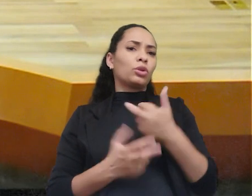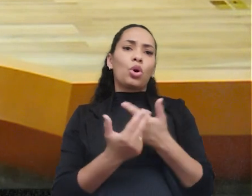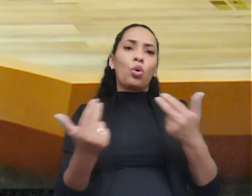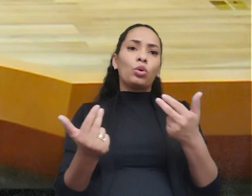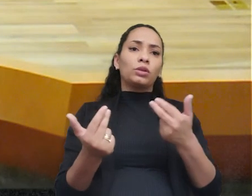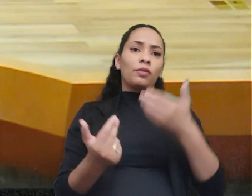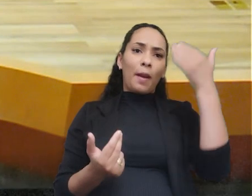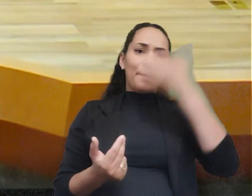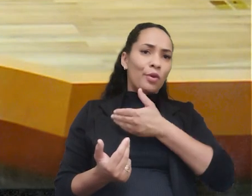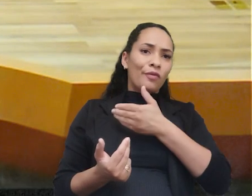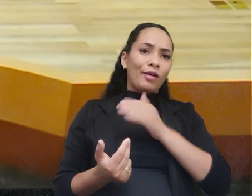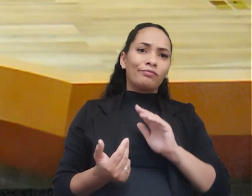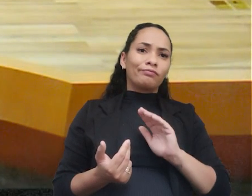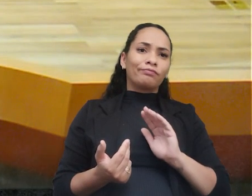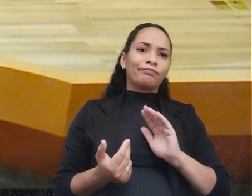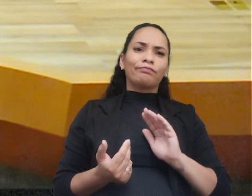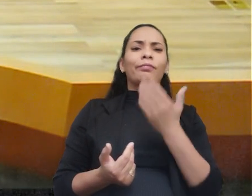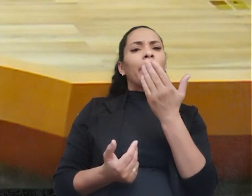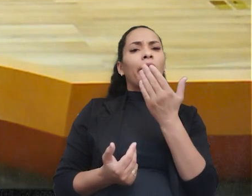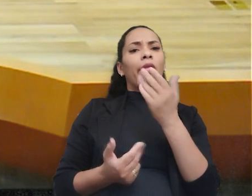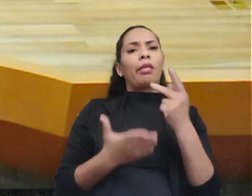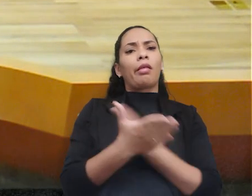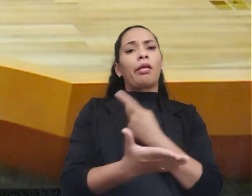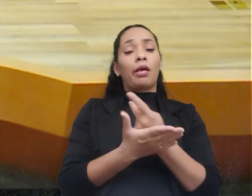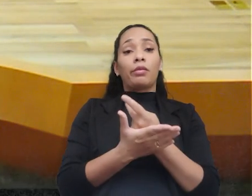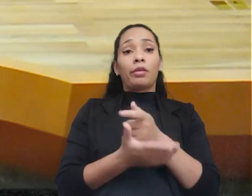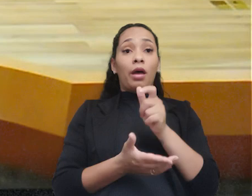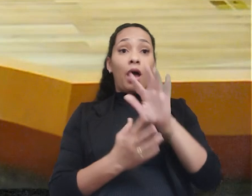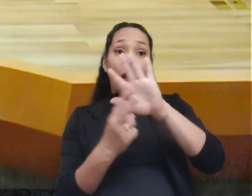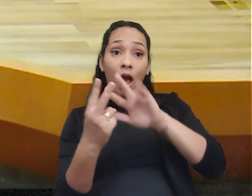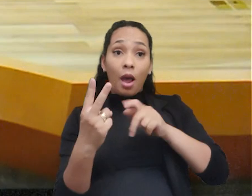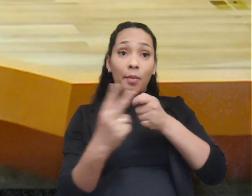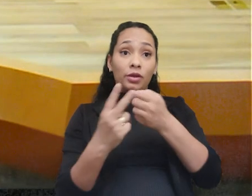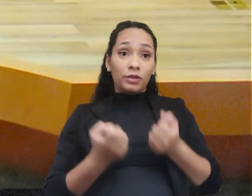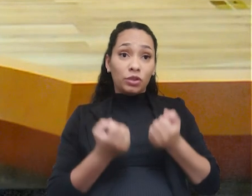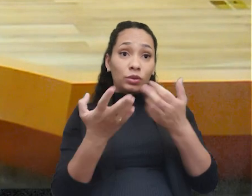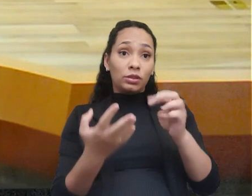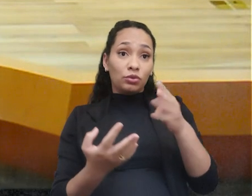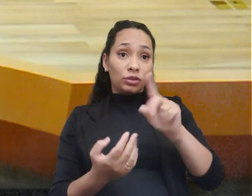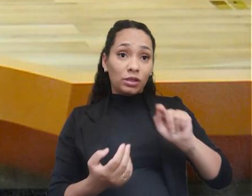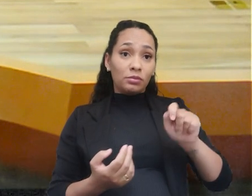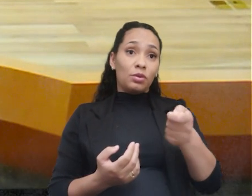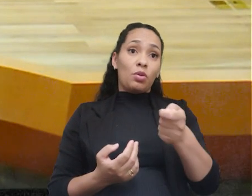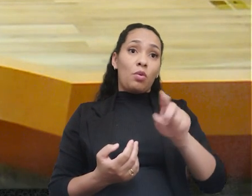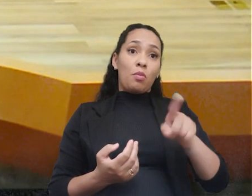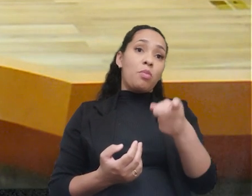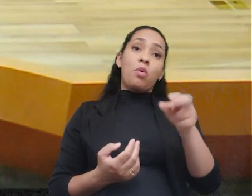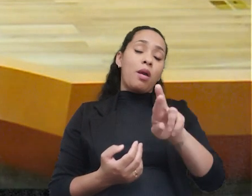prova ilícita. Aqui, no caso, a parte fez a doação de R$ 3.000 da campanha